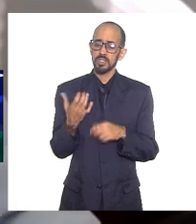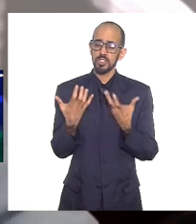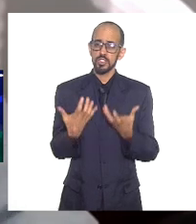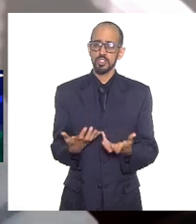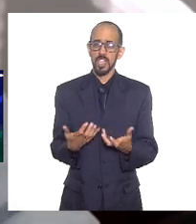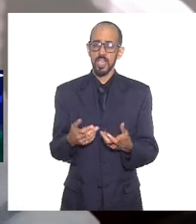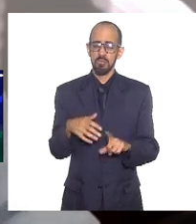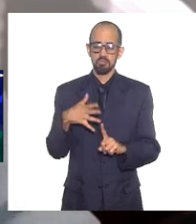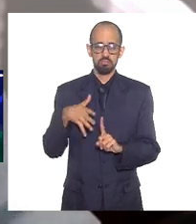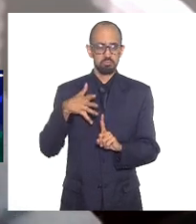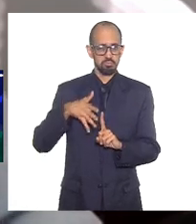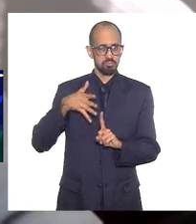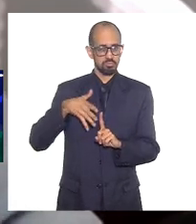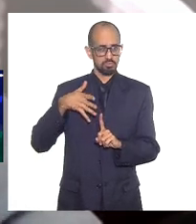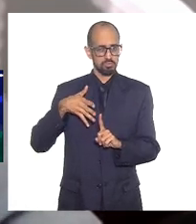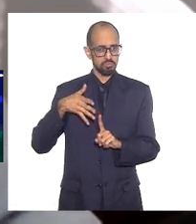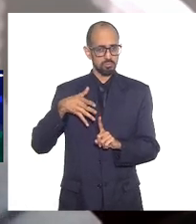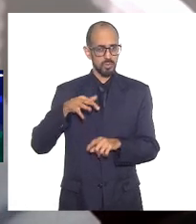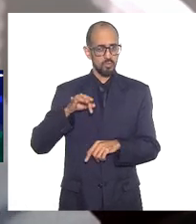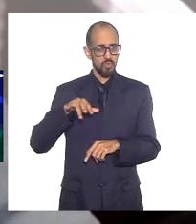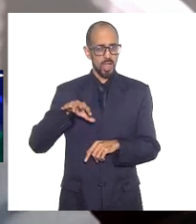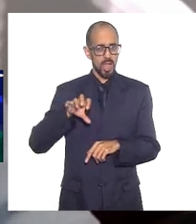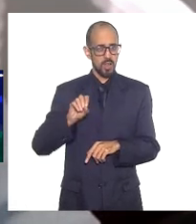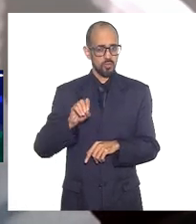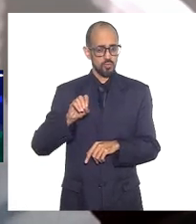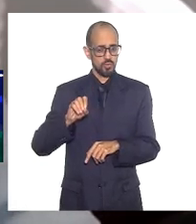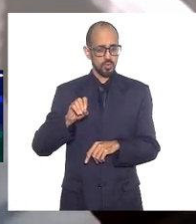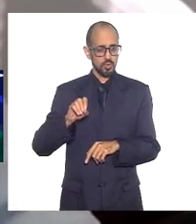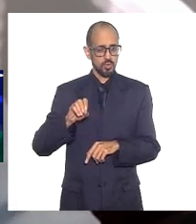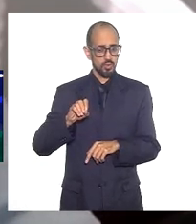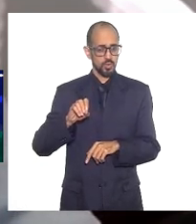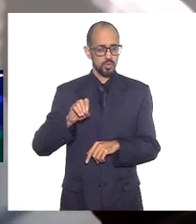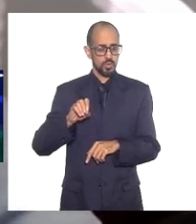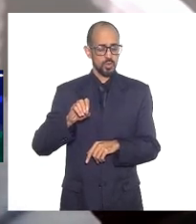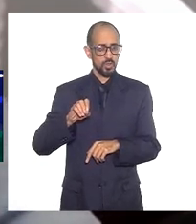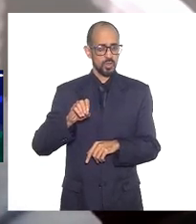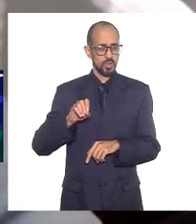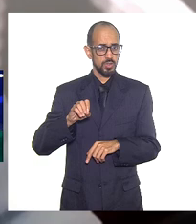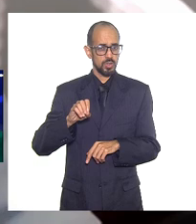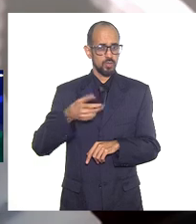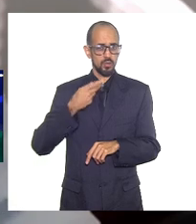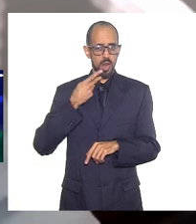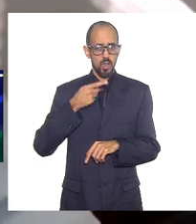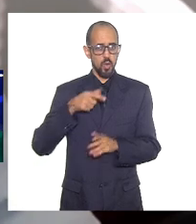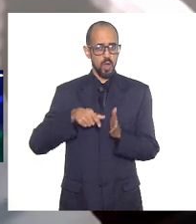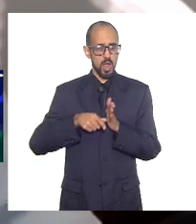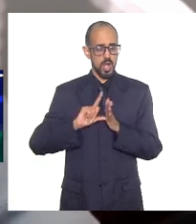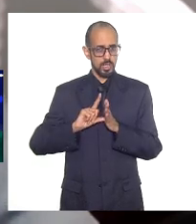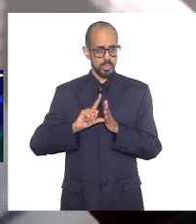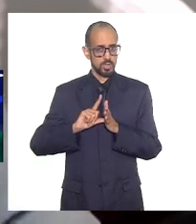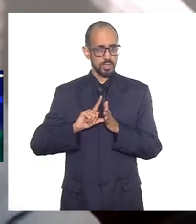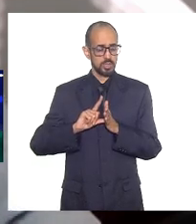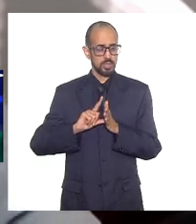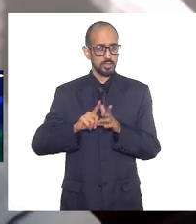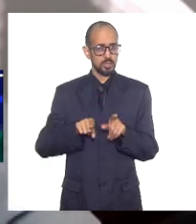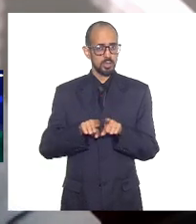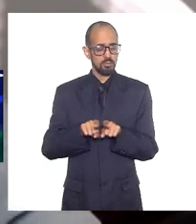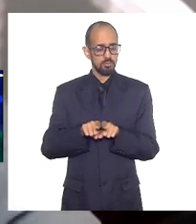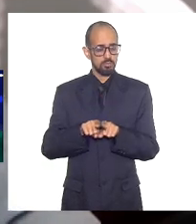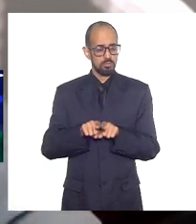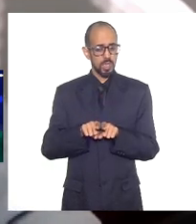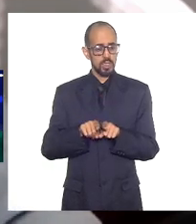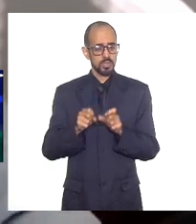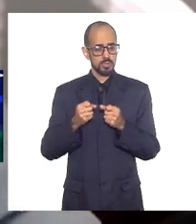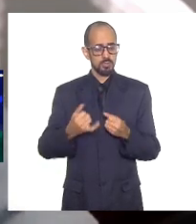o tema, o deputado Flávio Serafini, que se interveio antes de mim, agora há pouco, falou sobre as